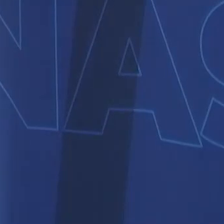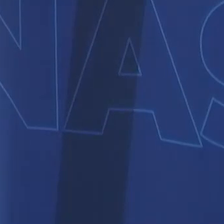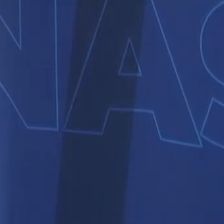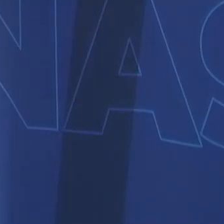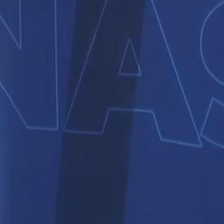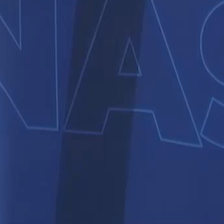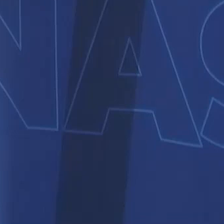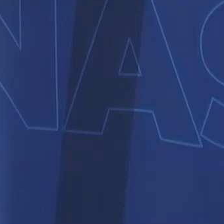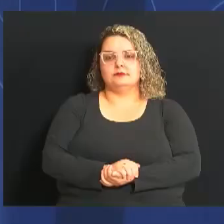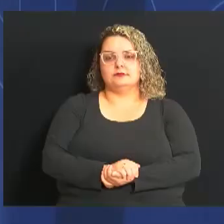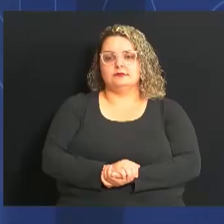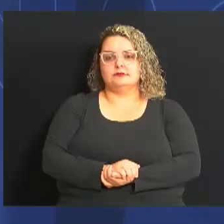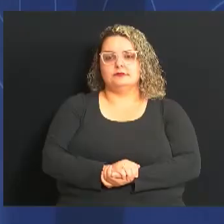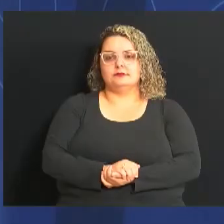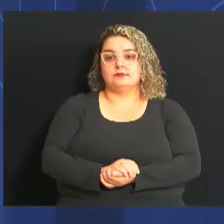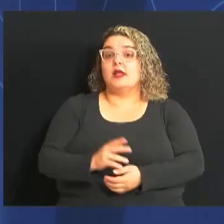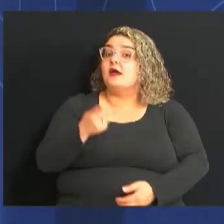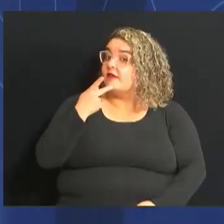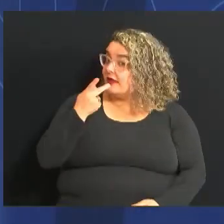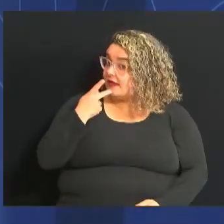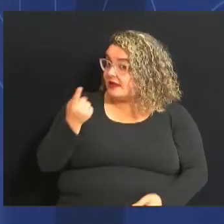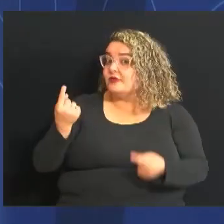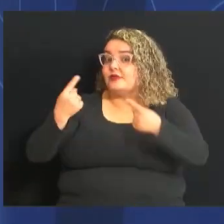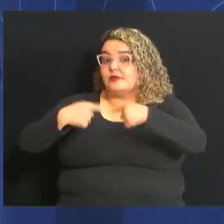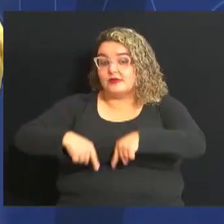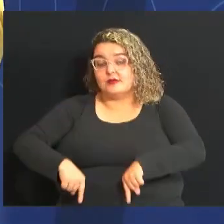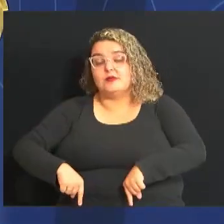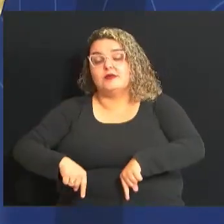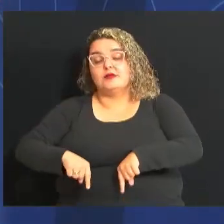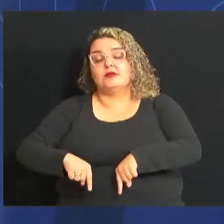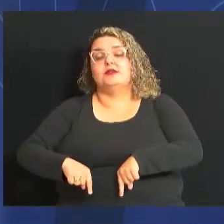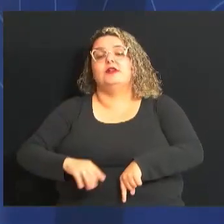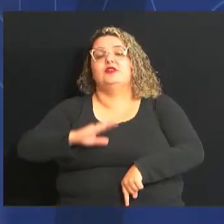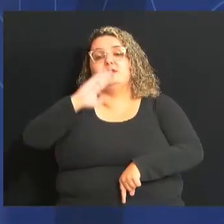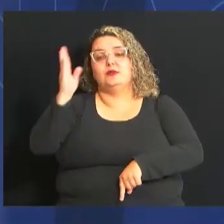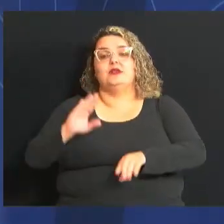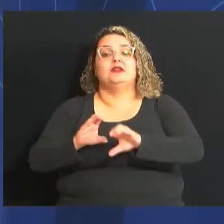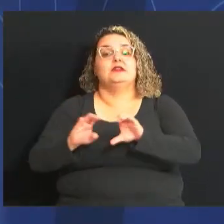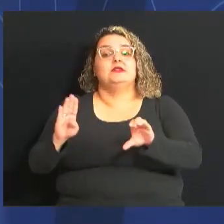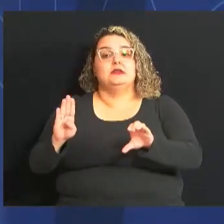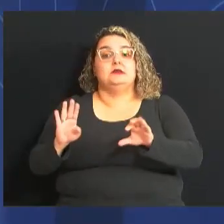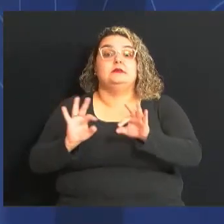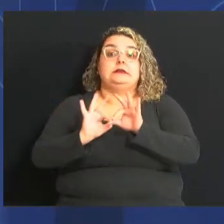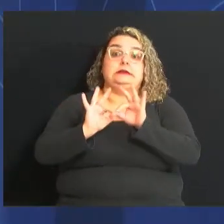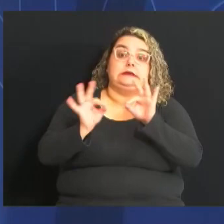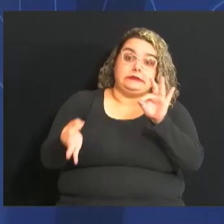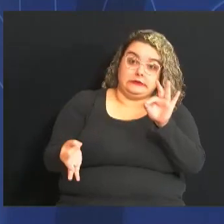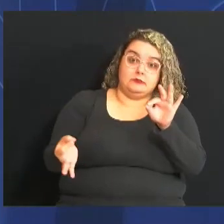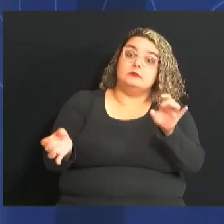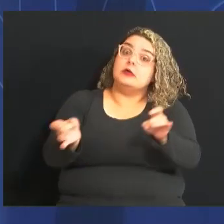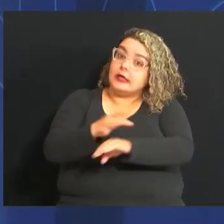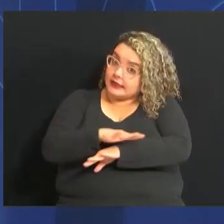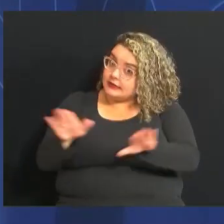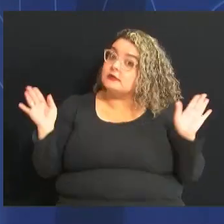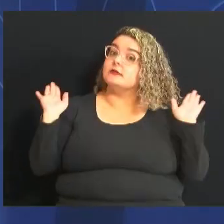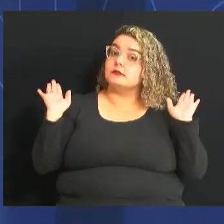Hora de falar sobre o Campeonato Brasileiro da Série B, porque ele é longo, mas ele termina, viu? Ele que começou no dia 8